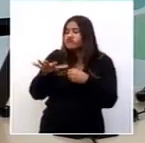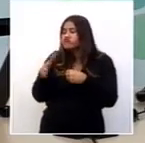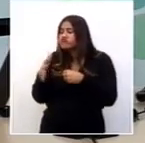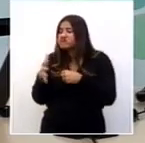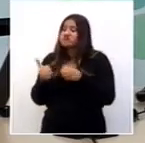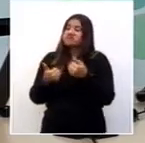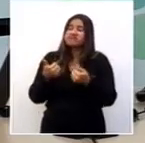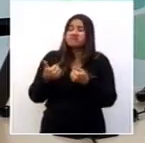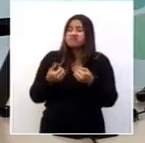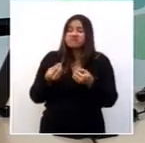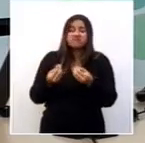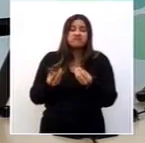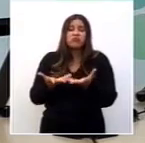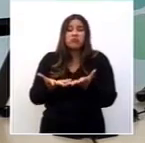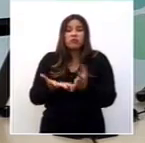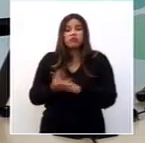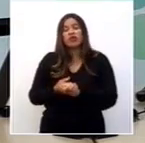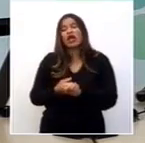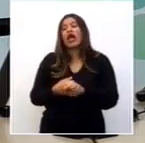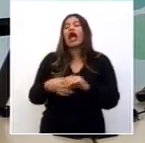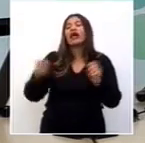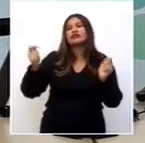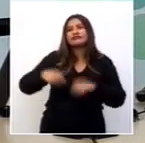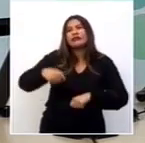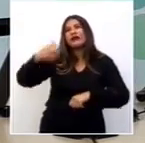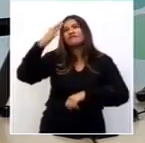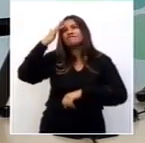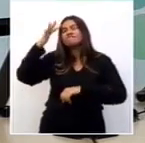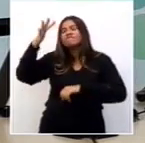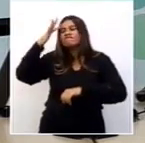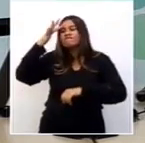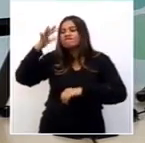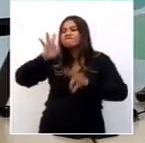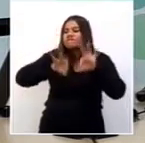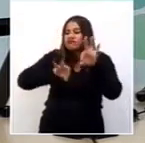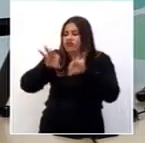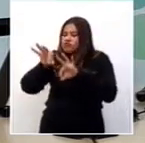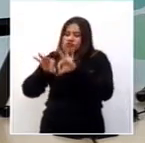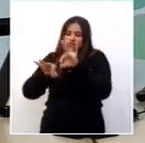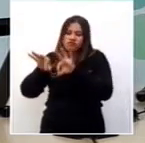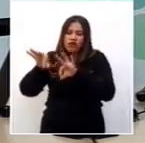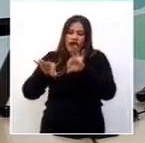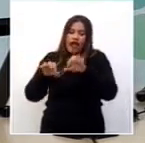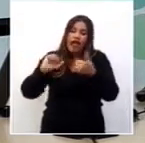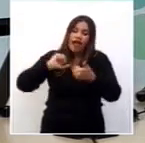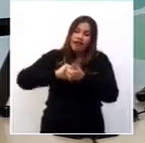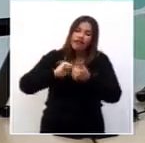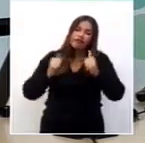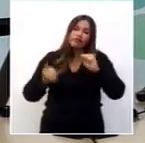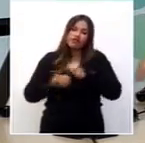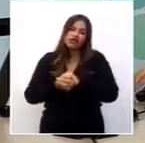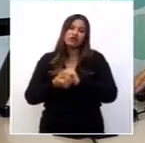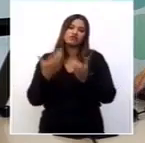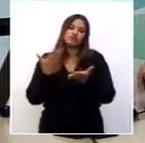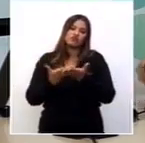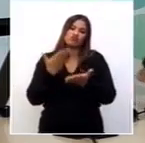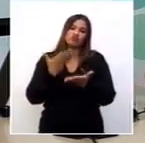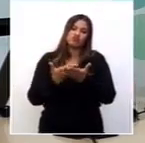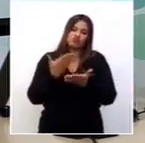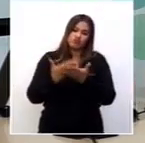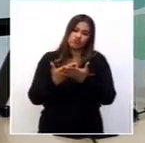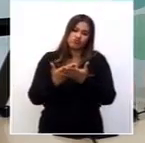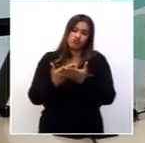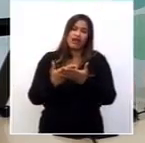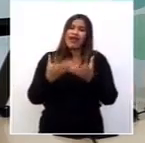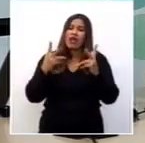esses elementos servem para que ele possa repensar e replanejar novamente as suas ações. Então, a gente tem um